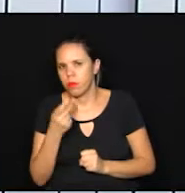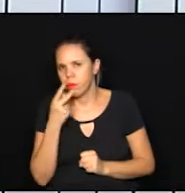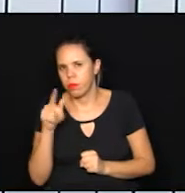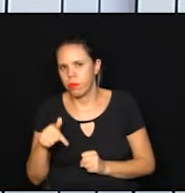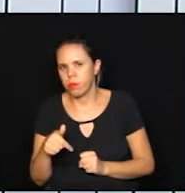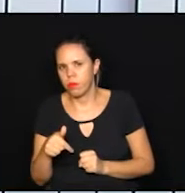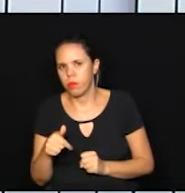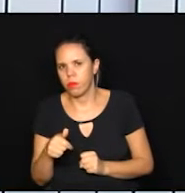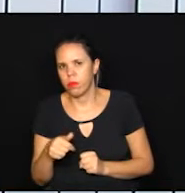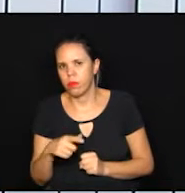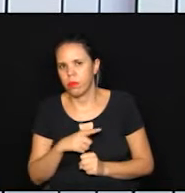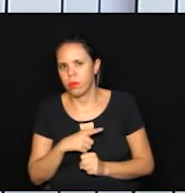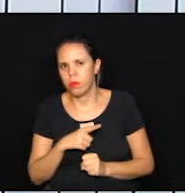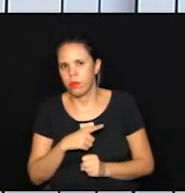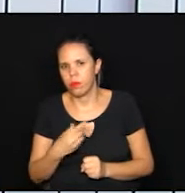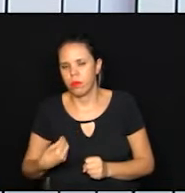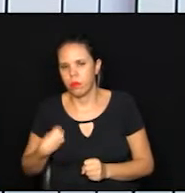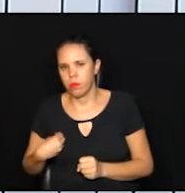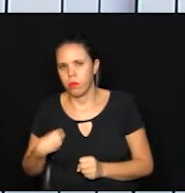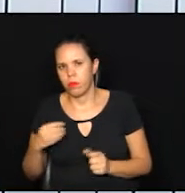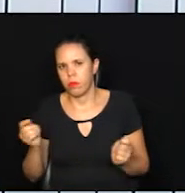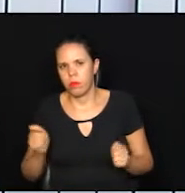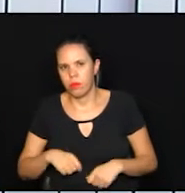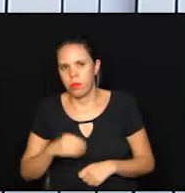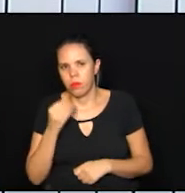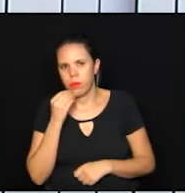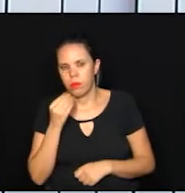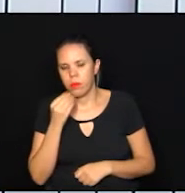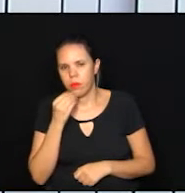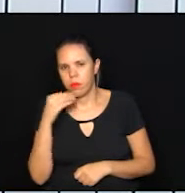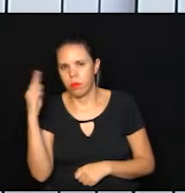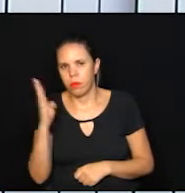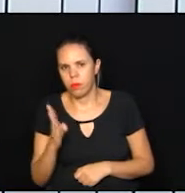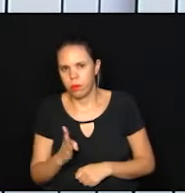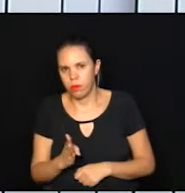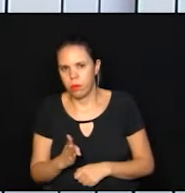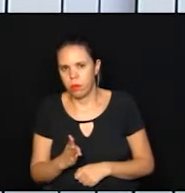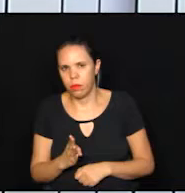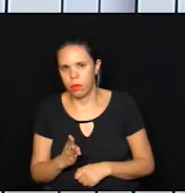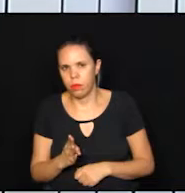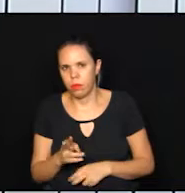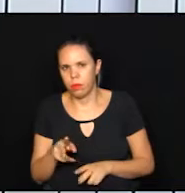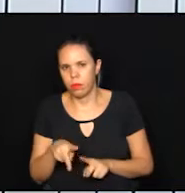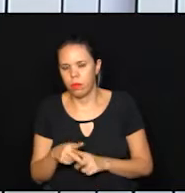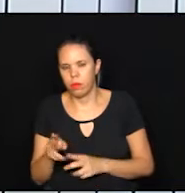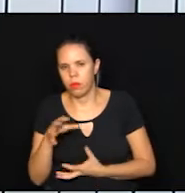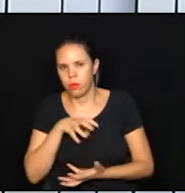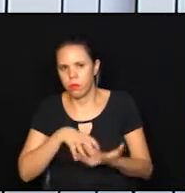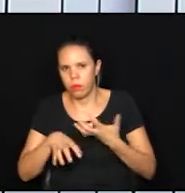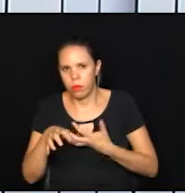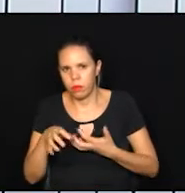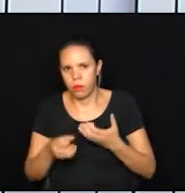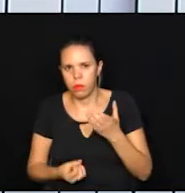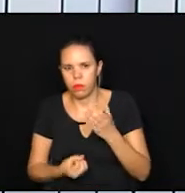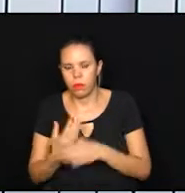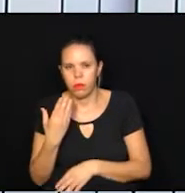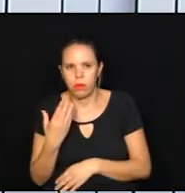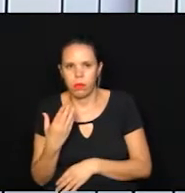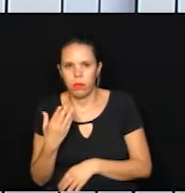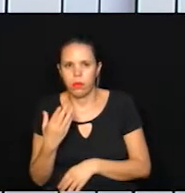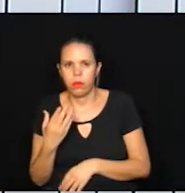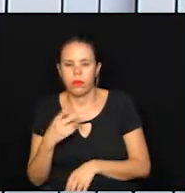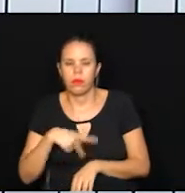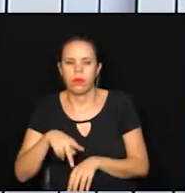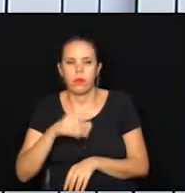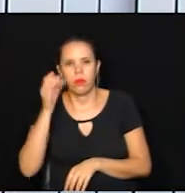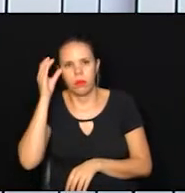neste cenário existe uma possibilidade do Brasil reparar conflito que foi gerado com China